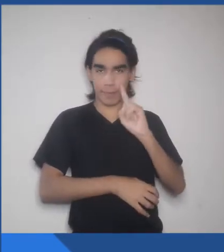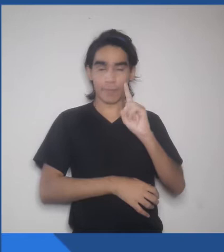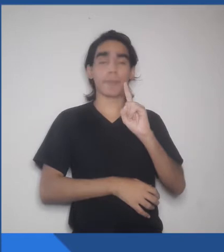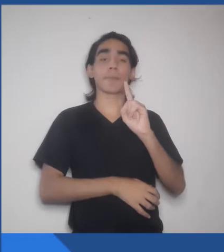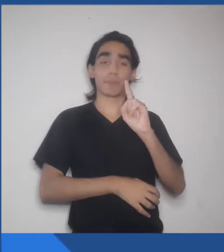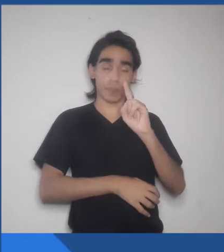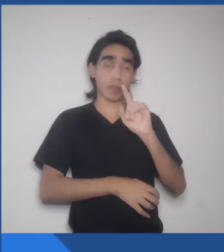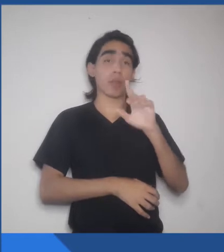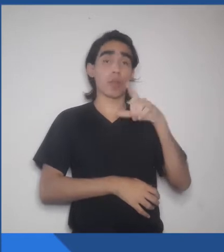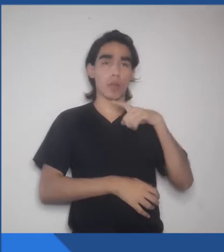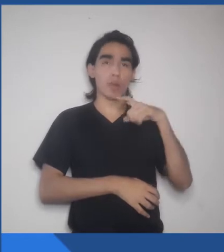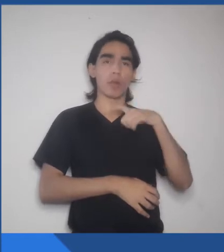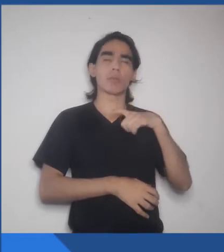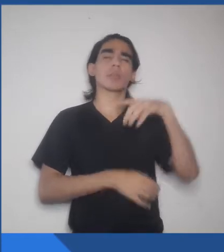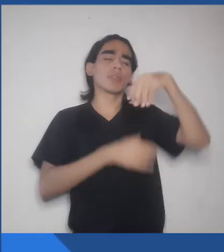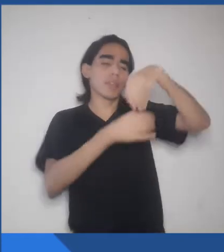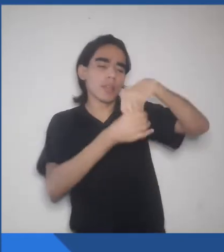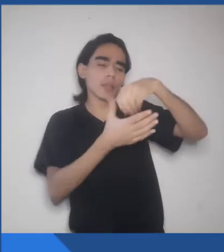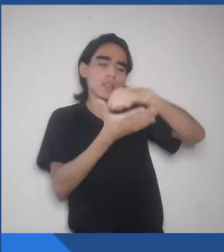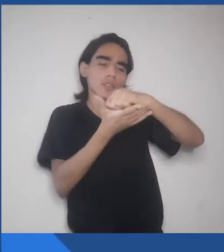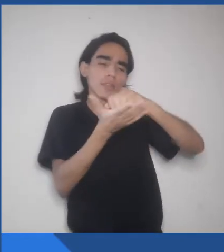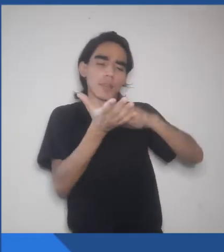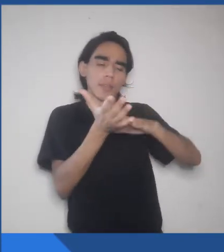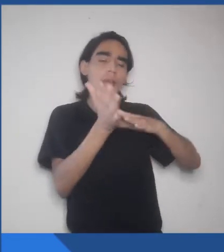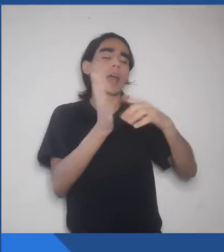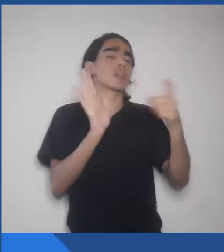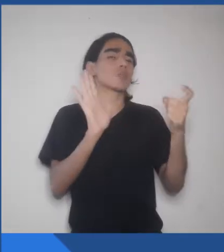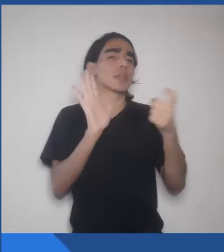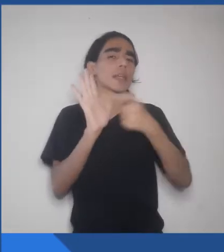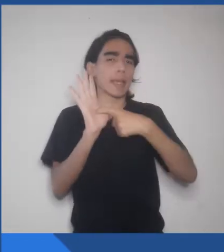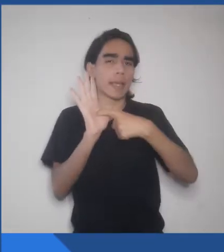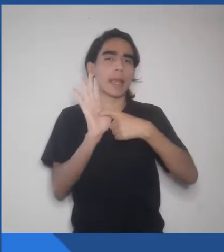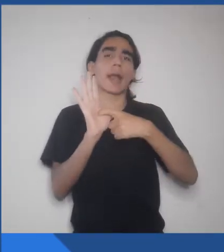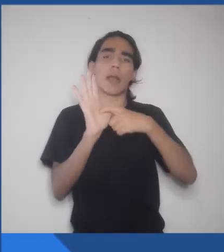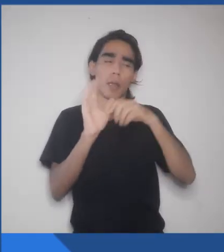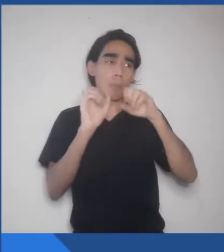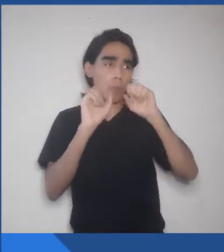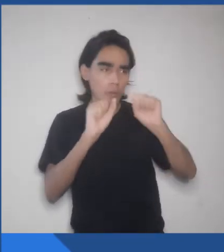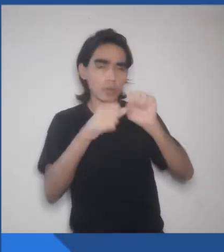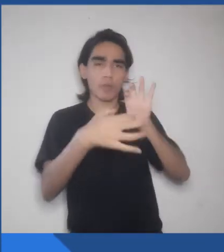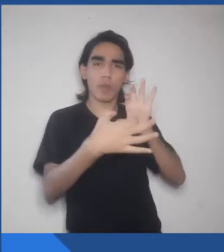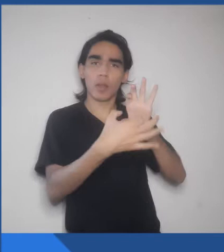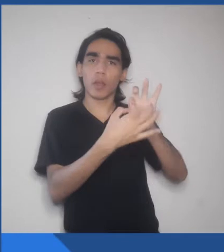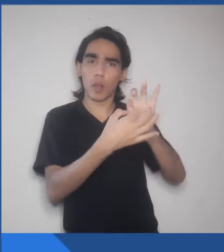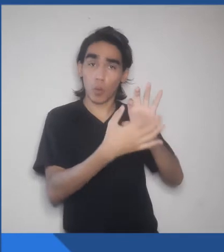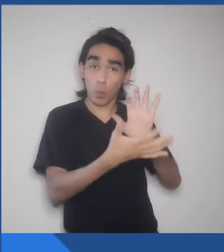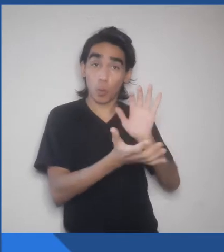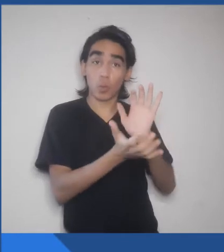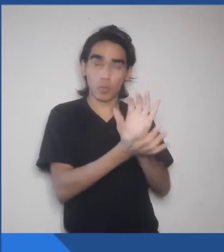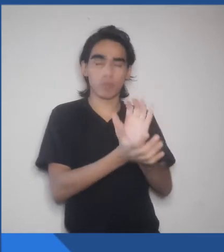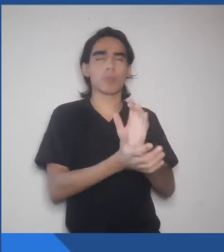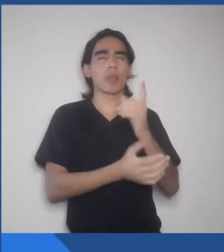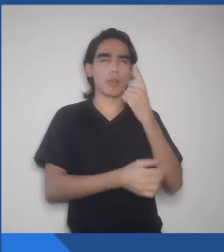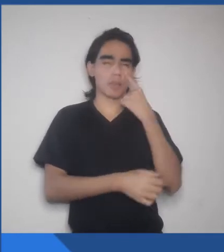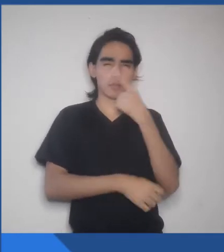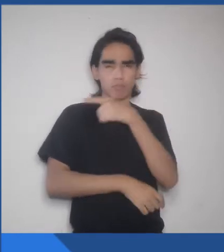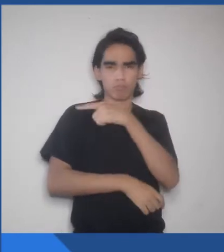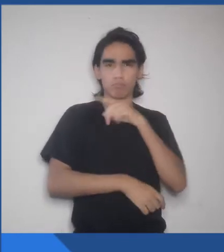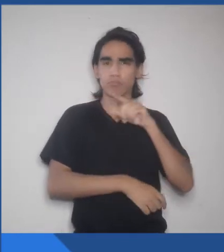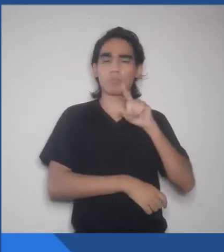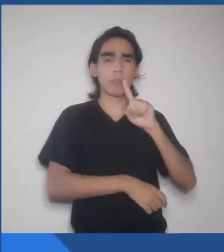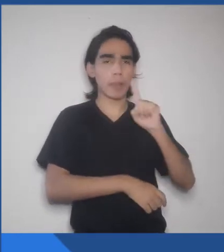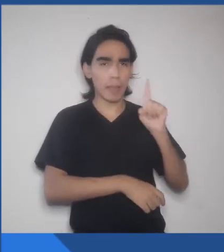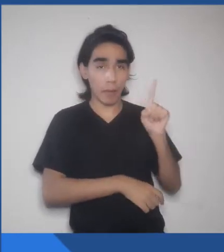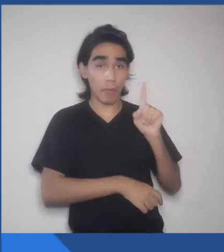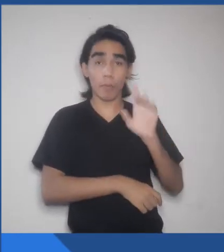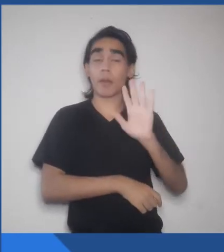a modalidade de grupos lá dentro da atividade. Por enquanto, eu vou deixar aqui como não para mostrar para vocês como é que faz. A gente não vai